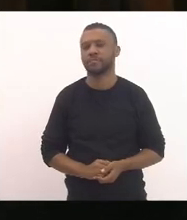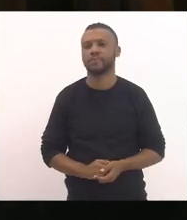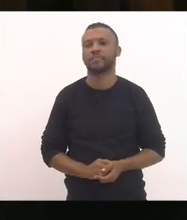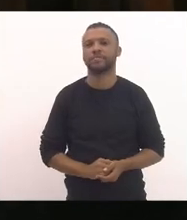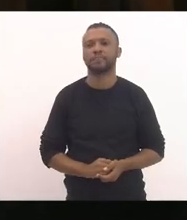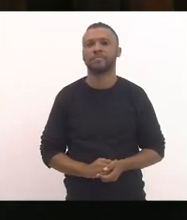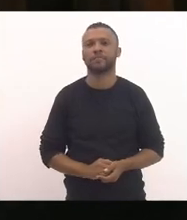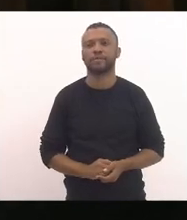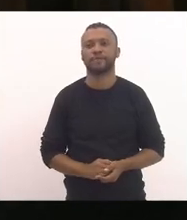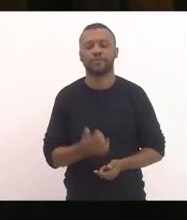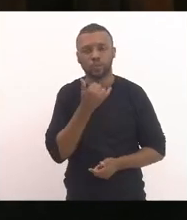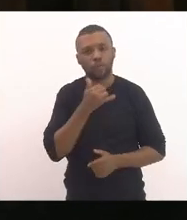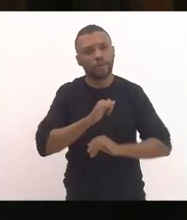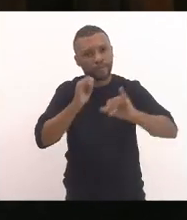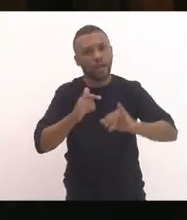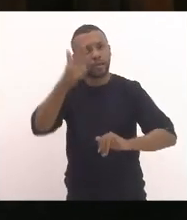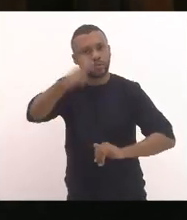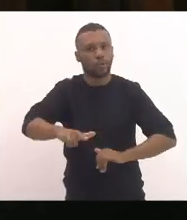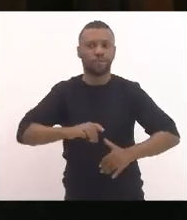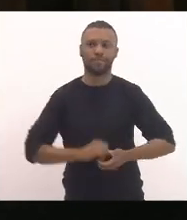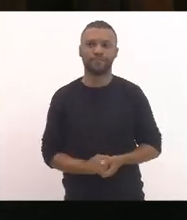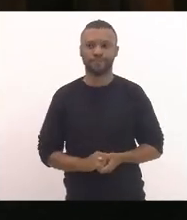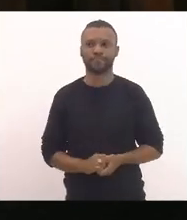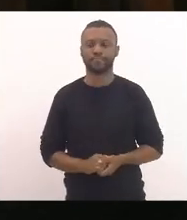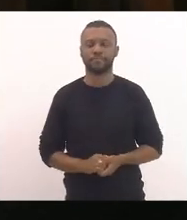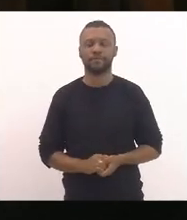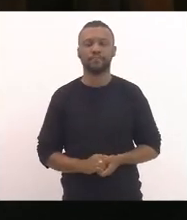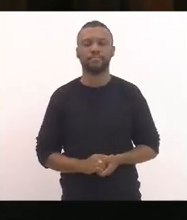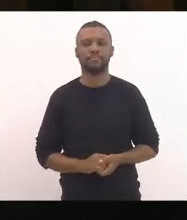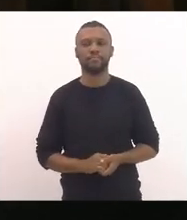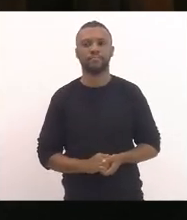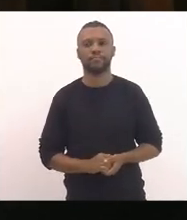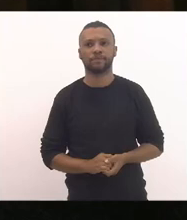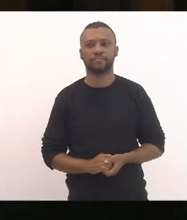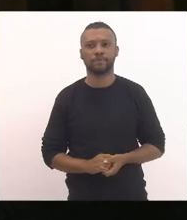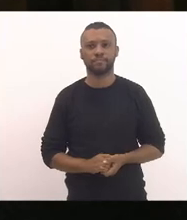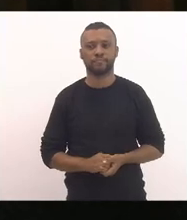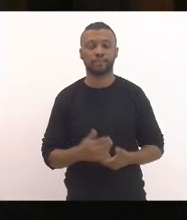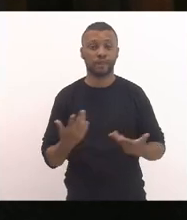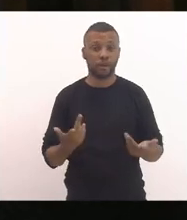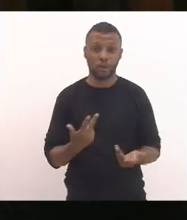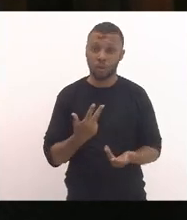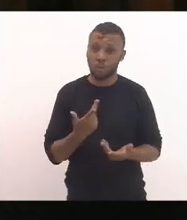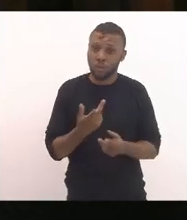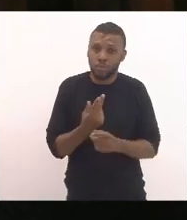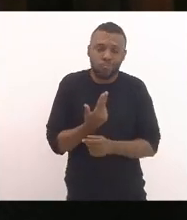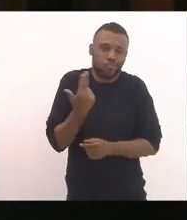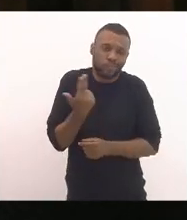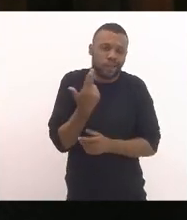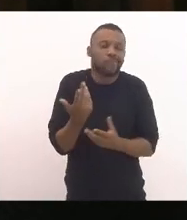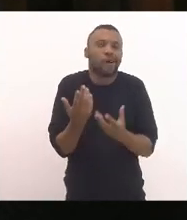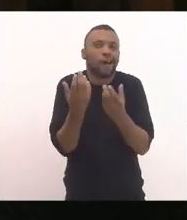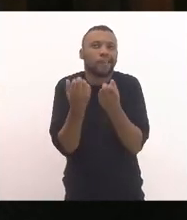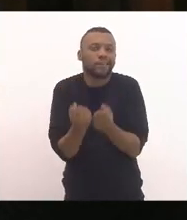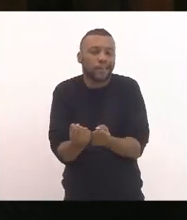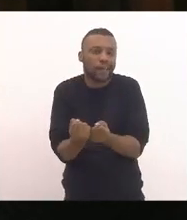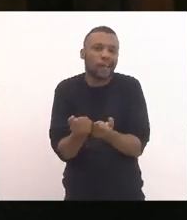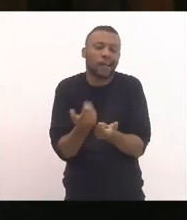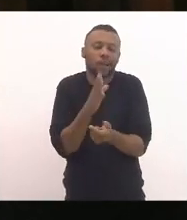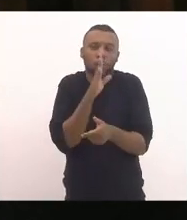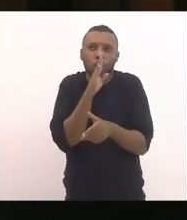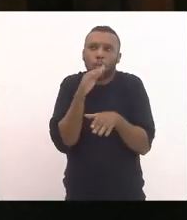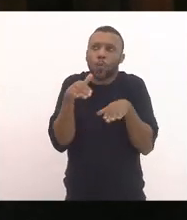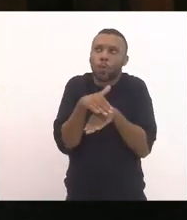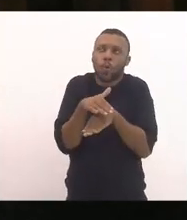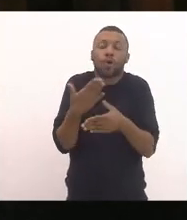o tapetinho o repetir bom então eu não posso admitir nós temos hoje